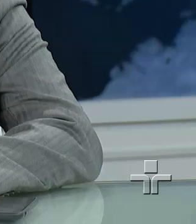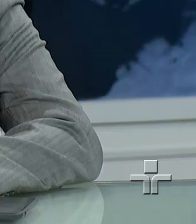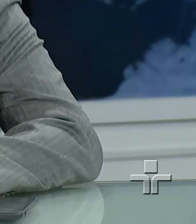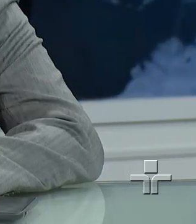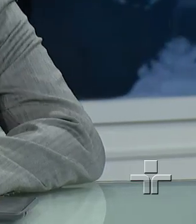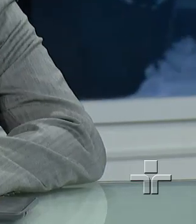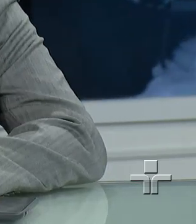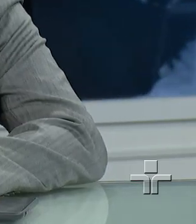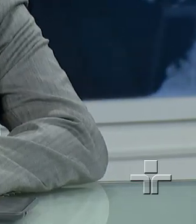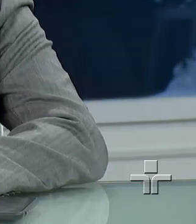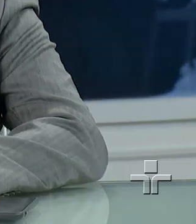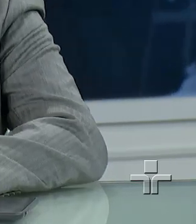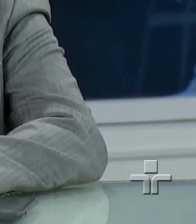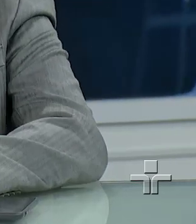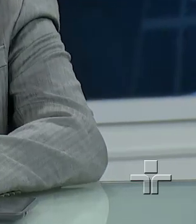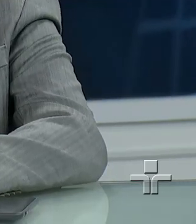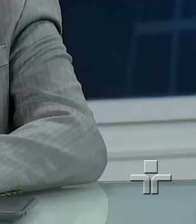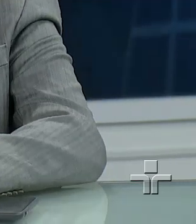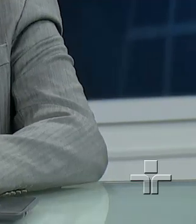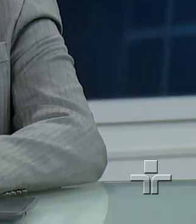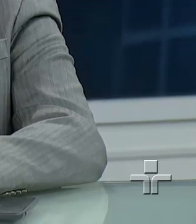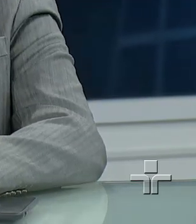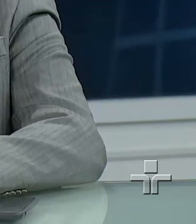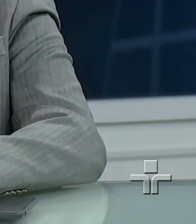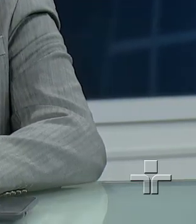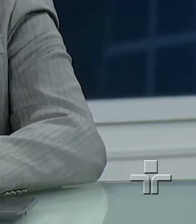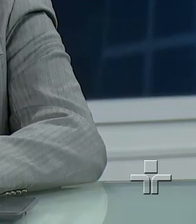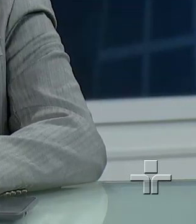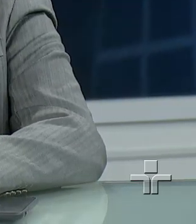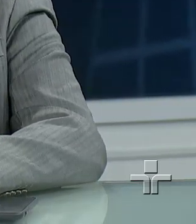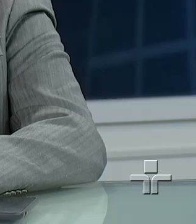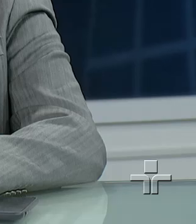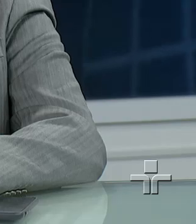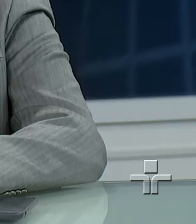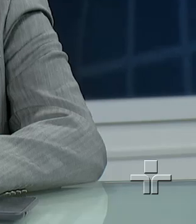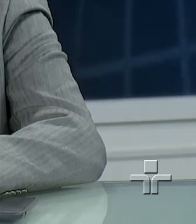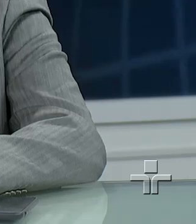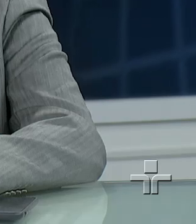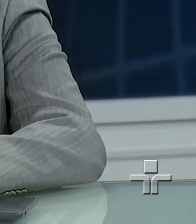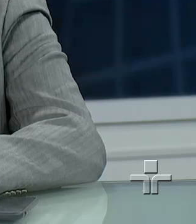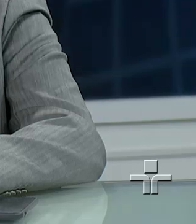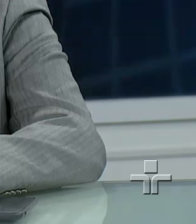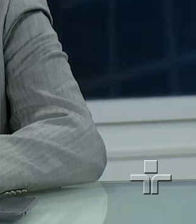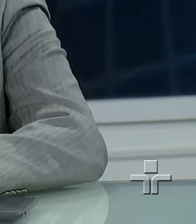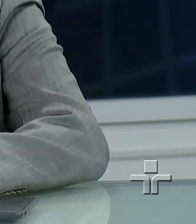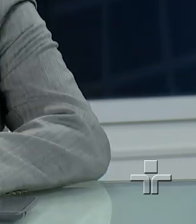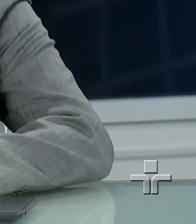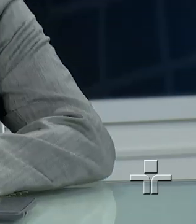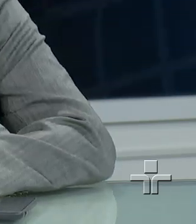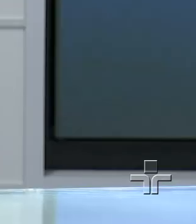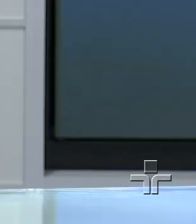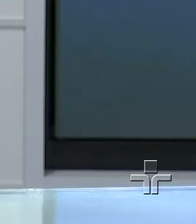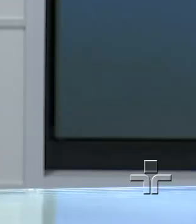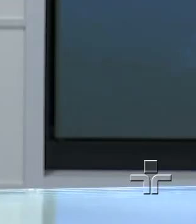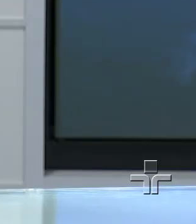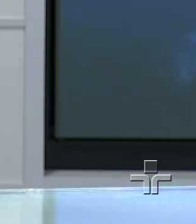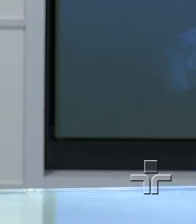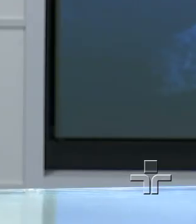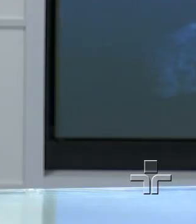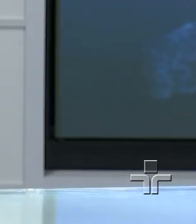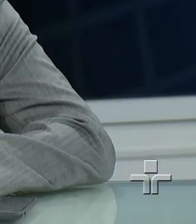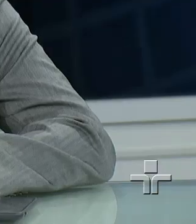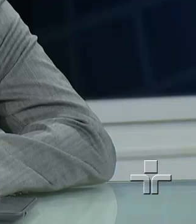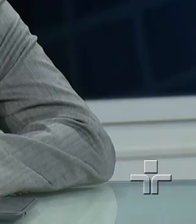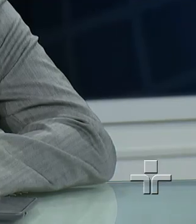nós estamos vivenciando realmente aí um momento de expansão dessa violência. Acho que são o fato é que eu